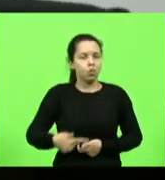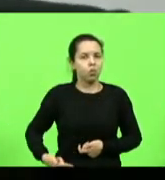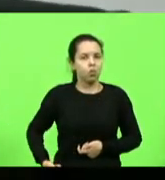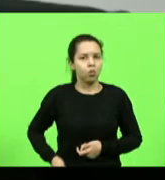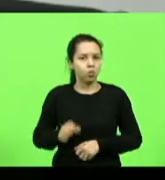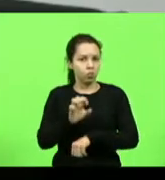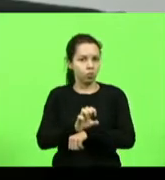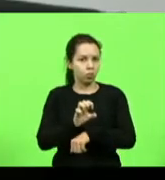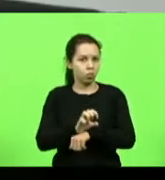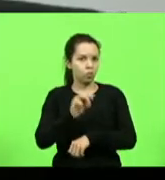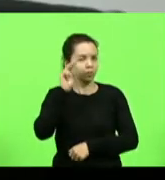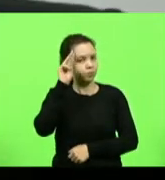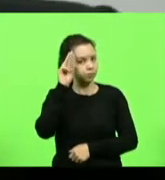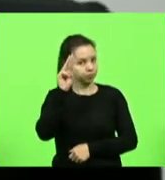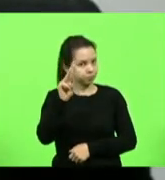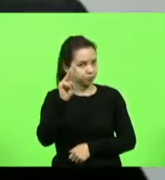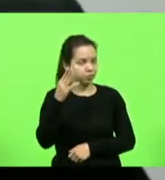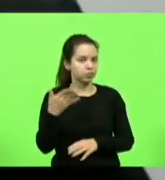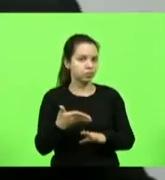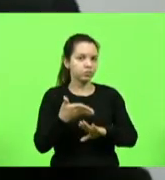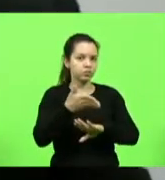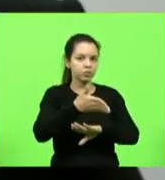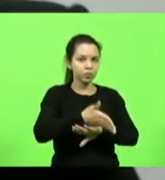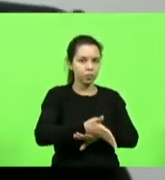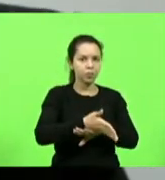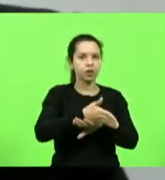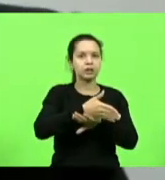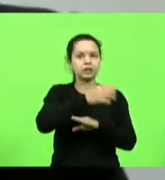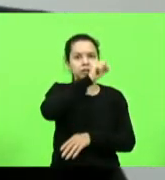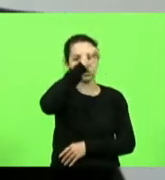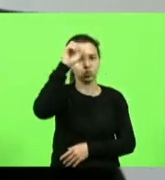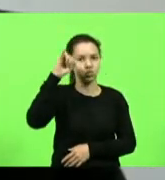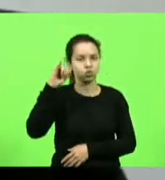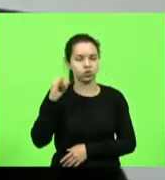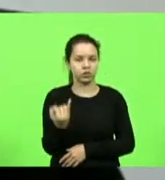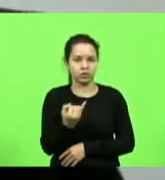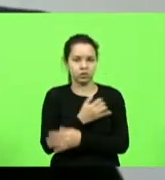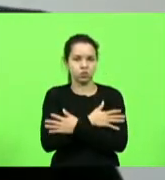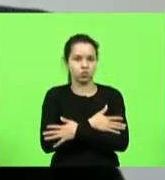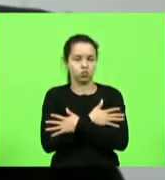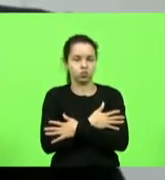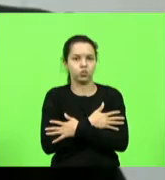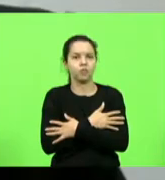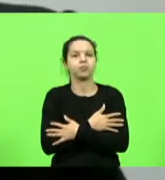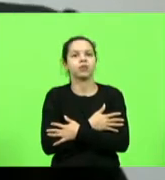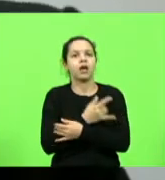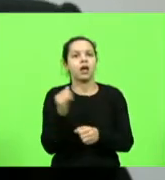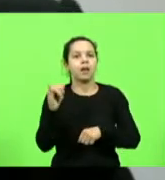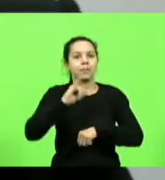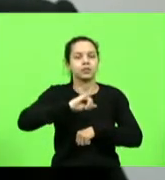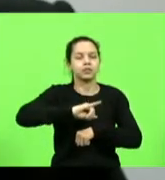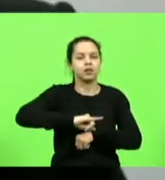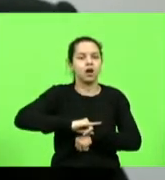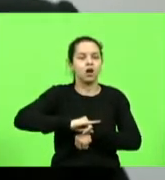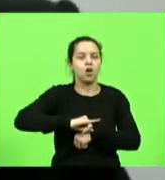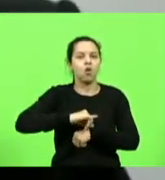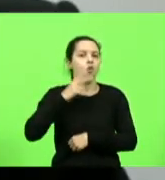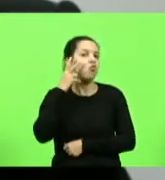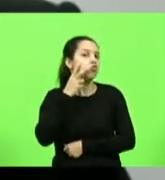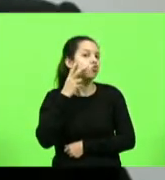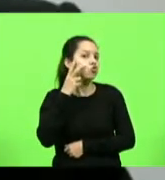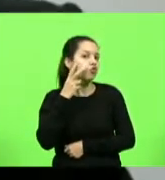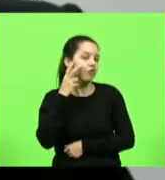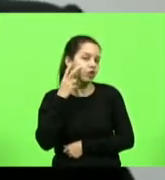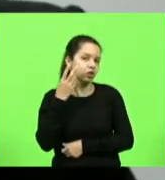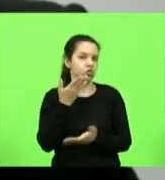Carlos Moisés, ele foi até São Joaquim, a capital catarinense dos vinhos finos de altitude, e lá